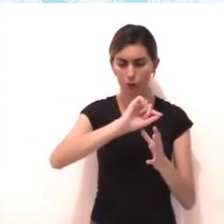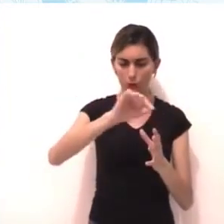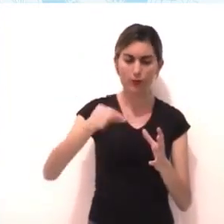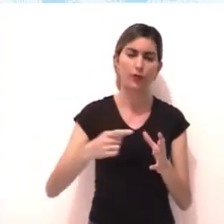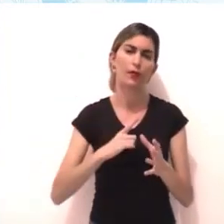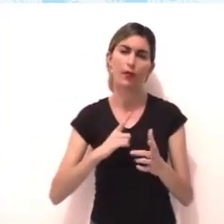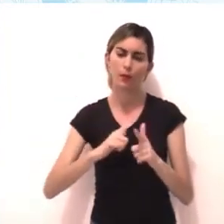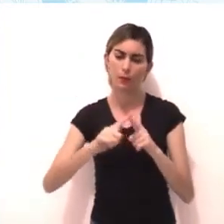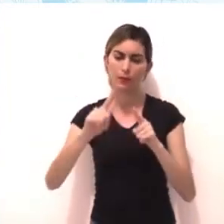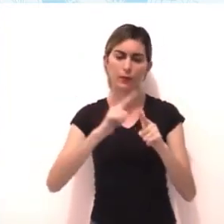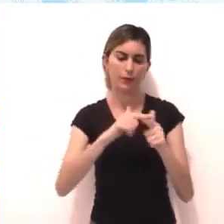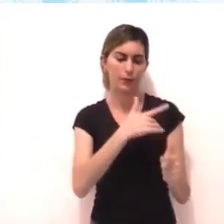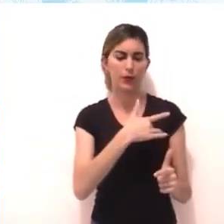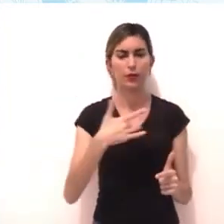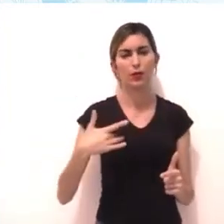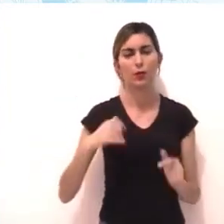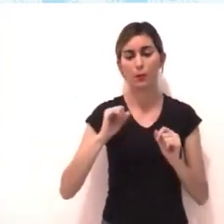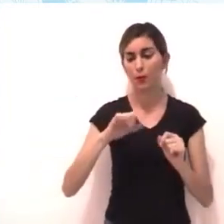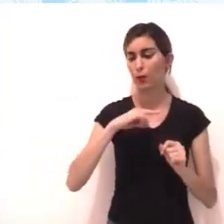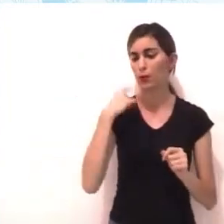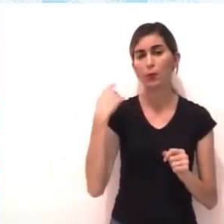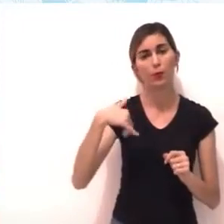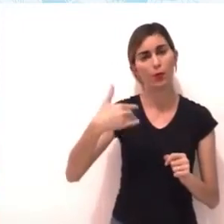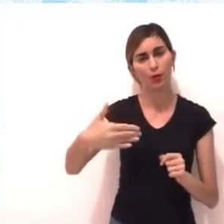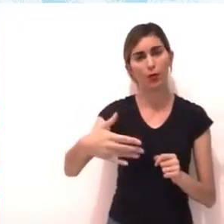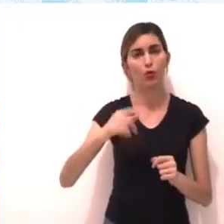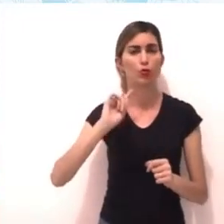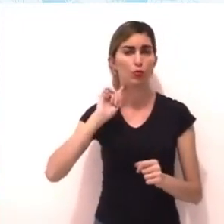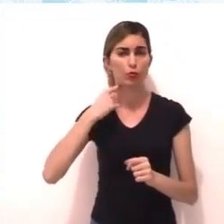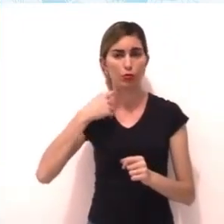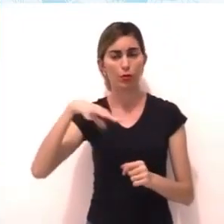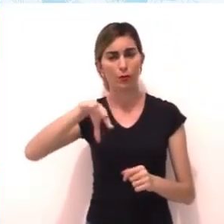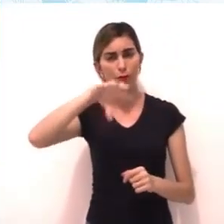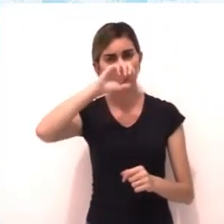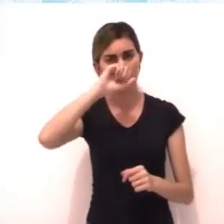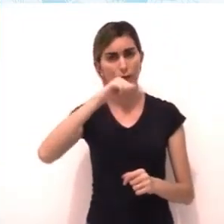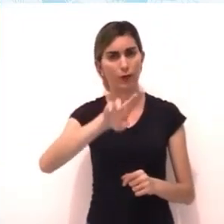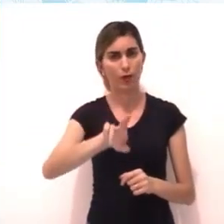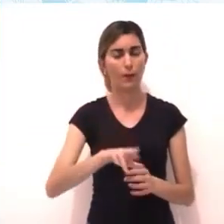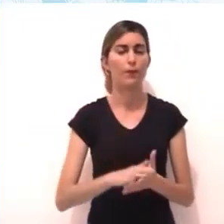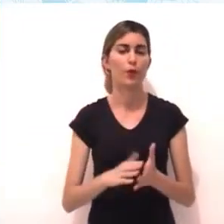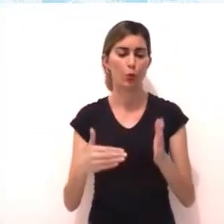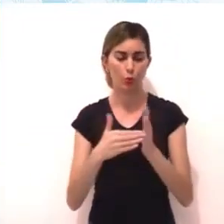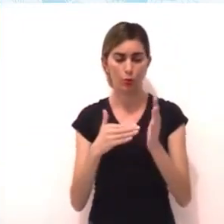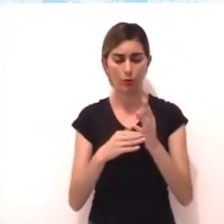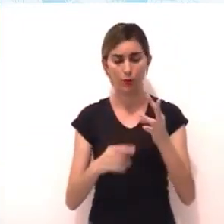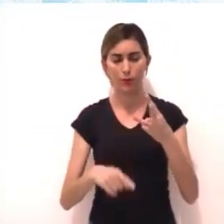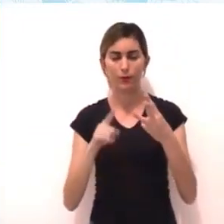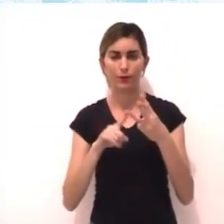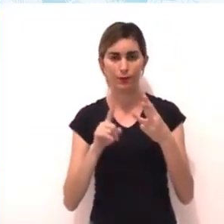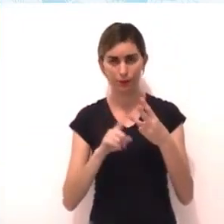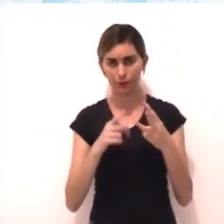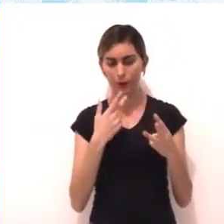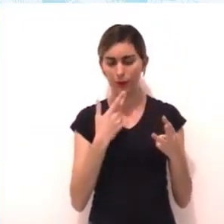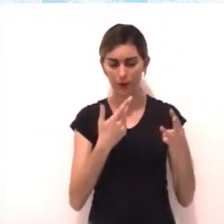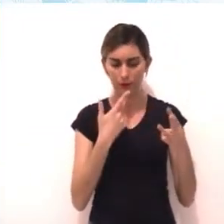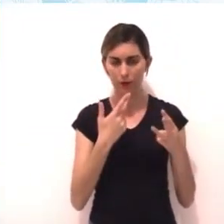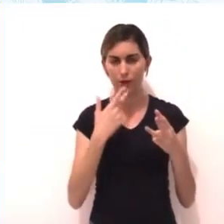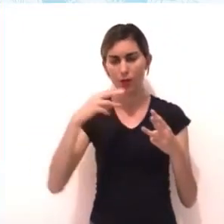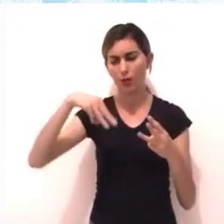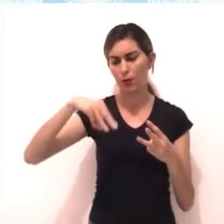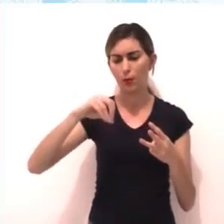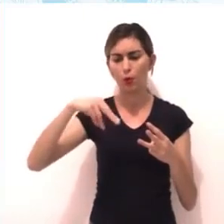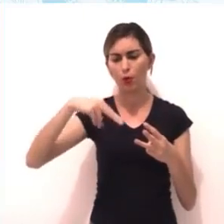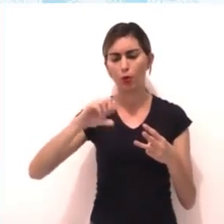têm problemas de saúde e podem morrer por conta da poluição atmosférica. O último gás que a gente vai falar é sobre o